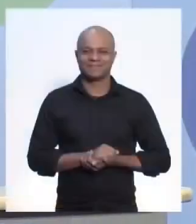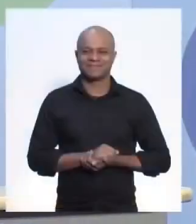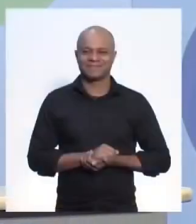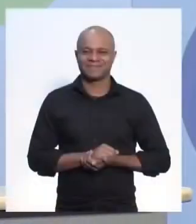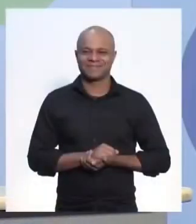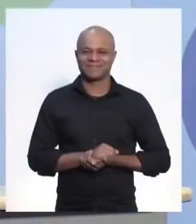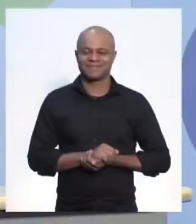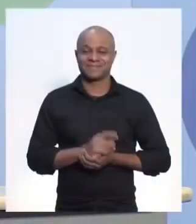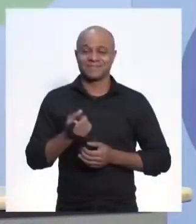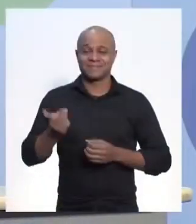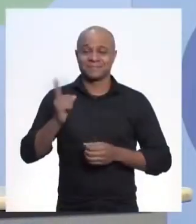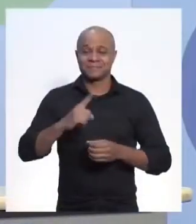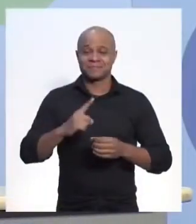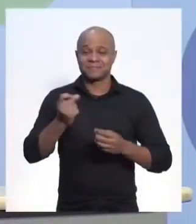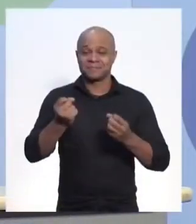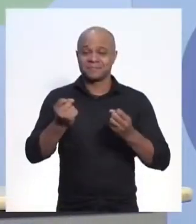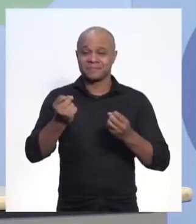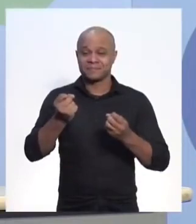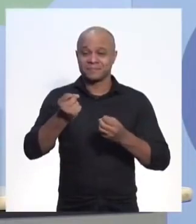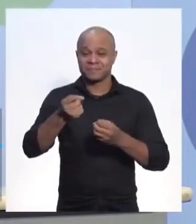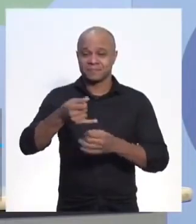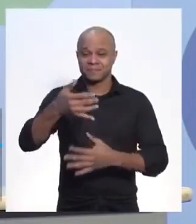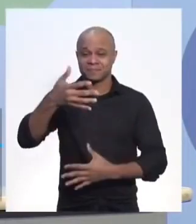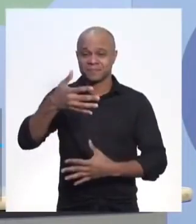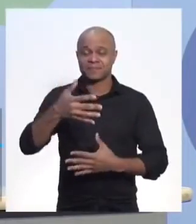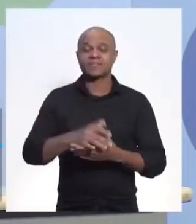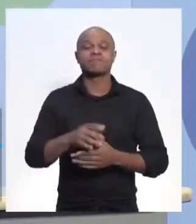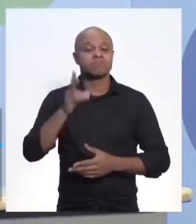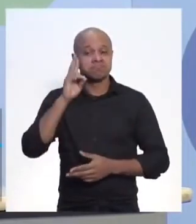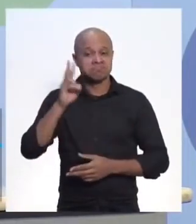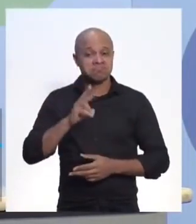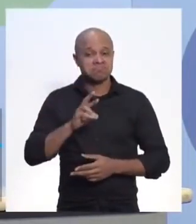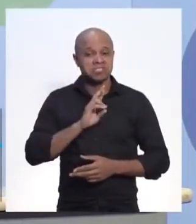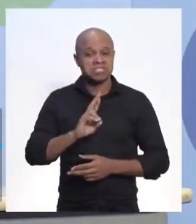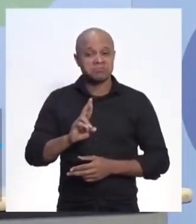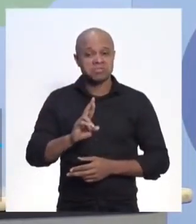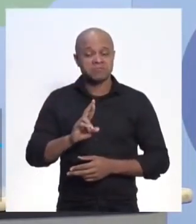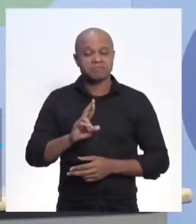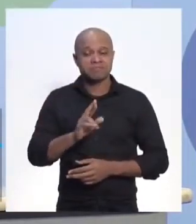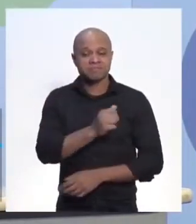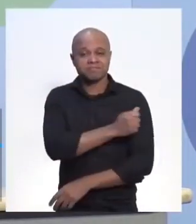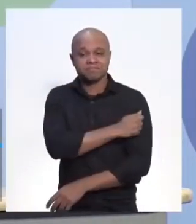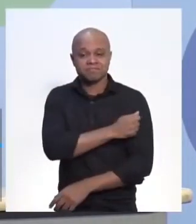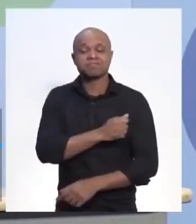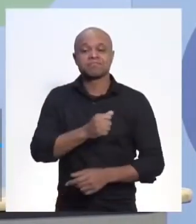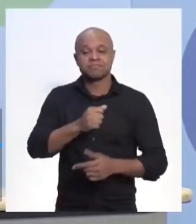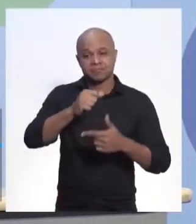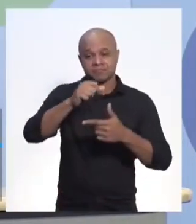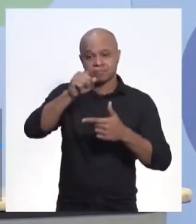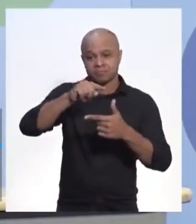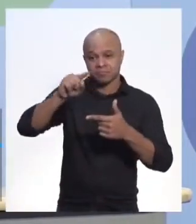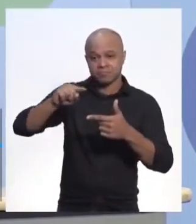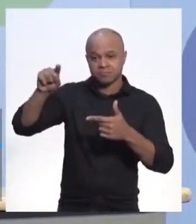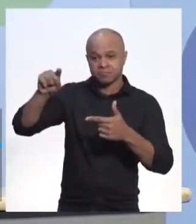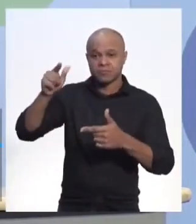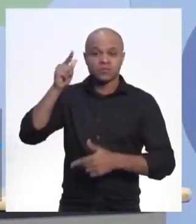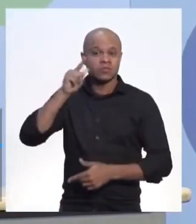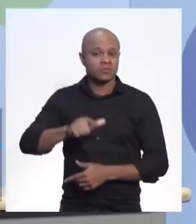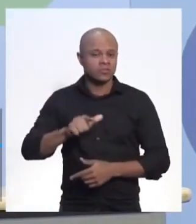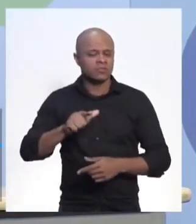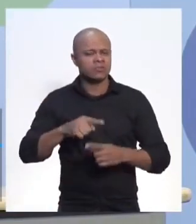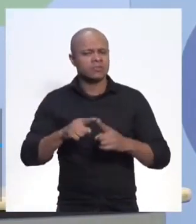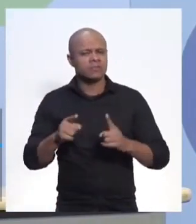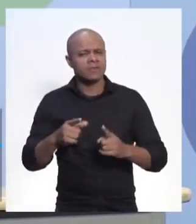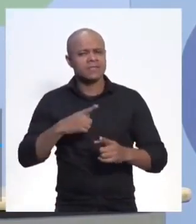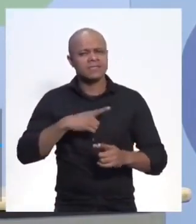Voltamos do chat. Professora Roberta, vários alunos disseram que conseguiram fazer o gráfico. Alguns disseram que ainda estão com